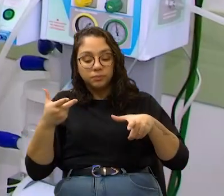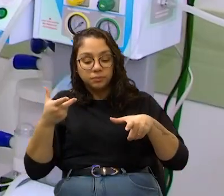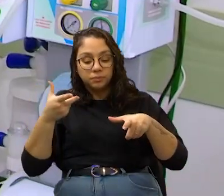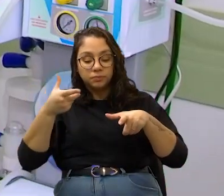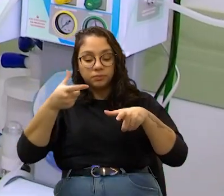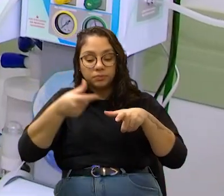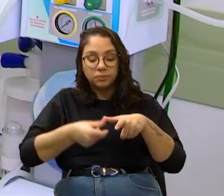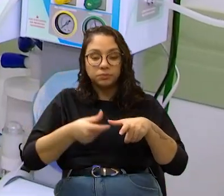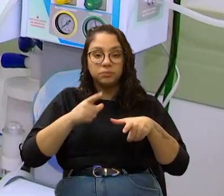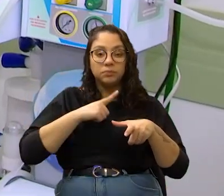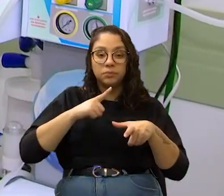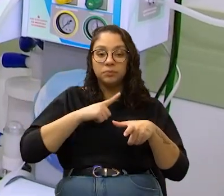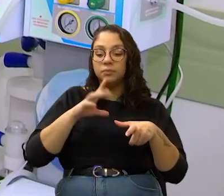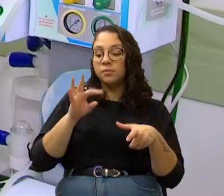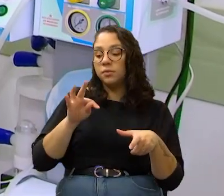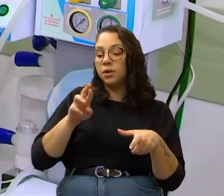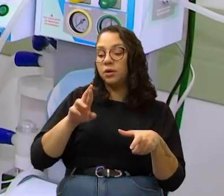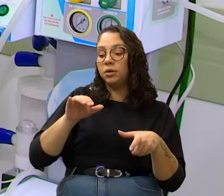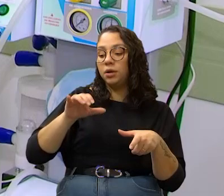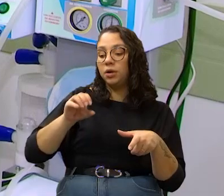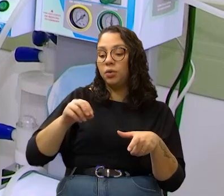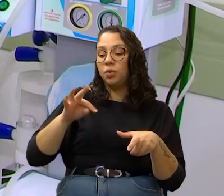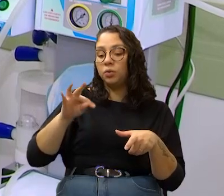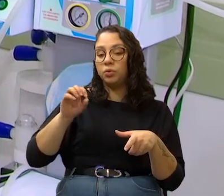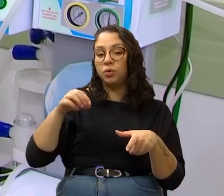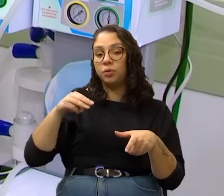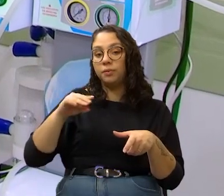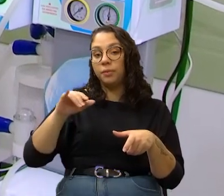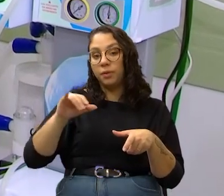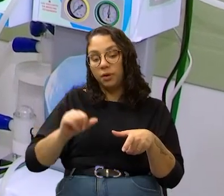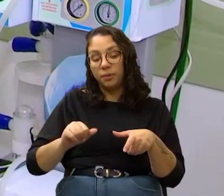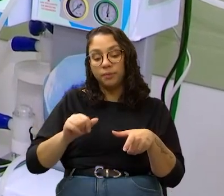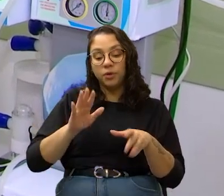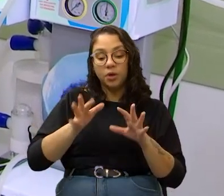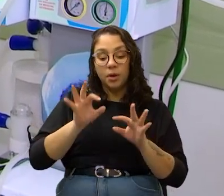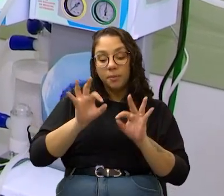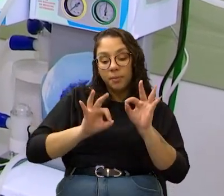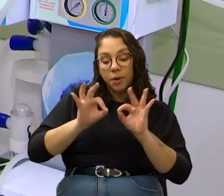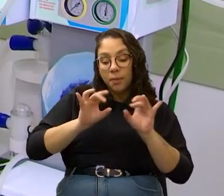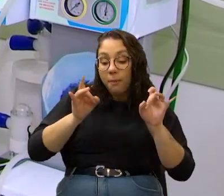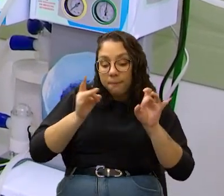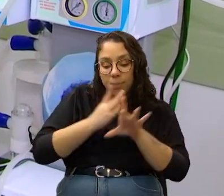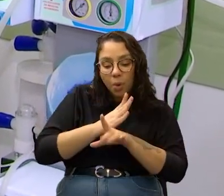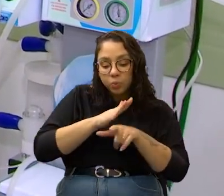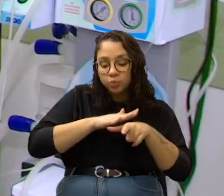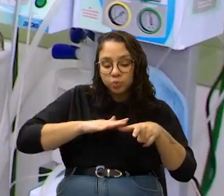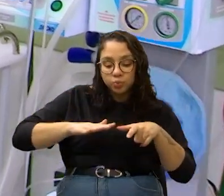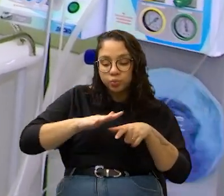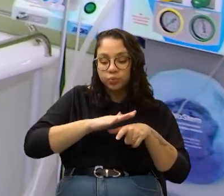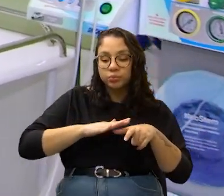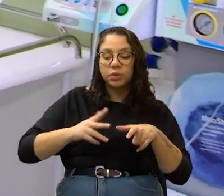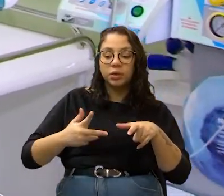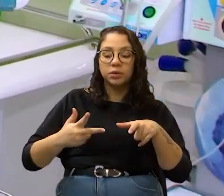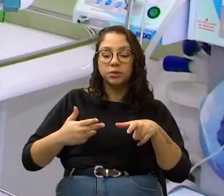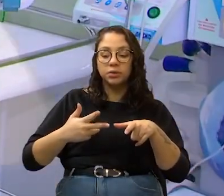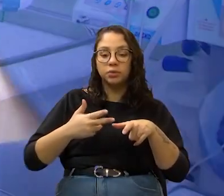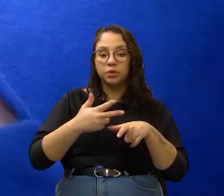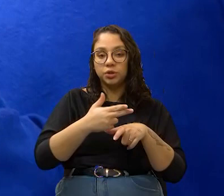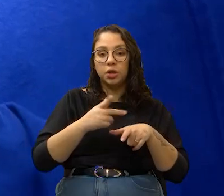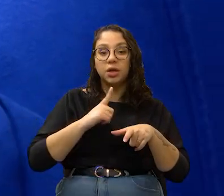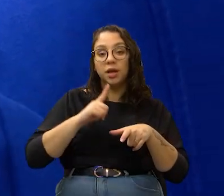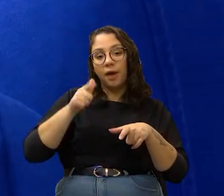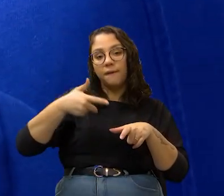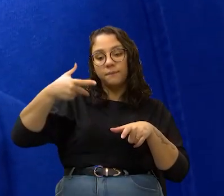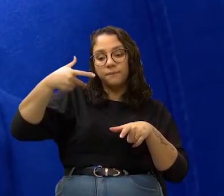aplicar as células-troncos, a gente faz uma tricotomia dessa região, prepara para o procedimento cirúrgico para a gente